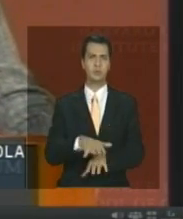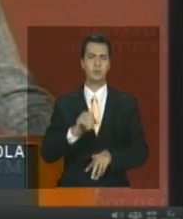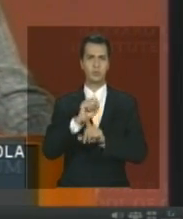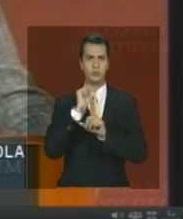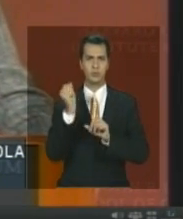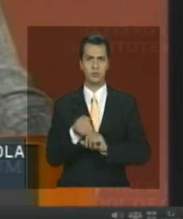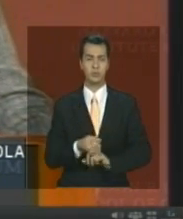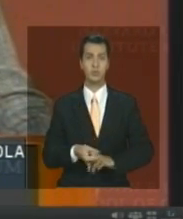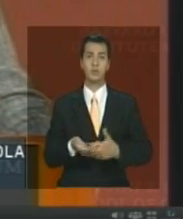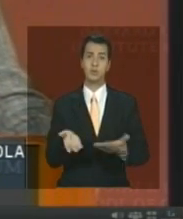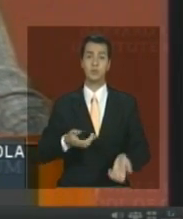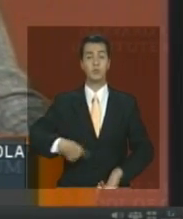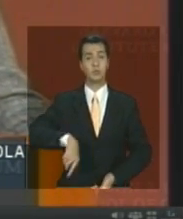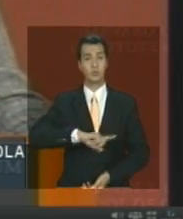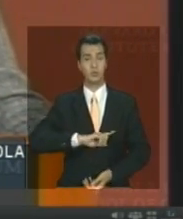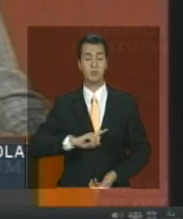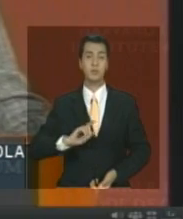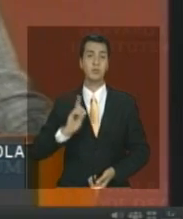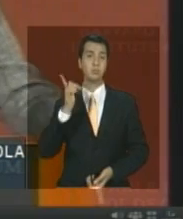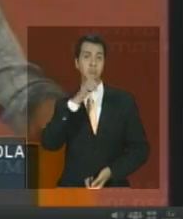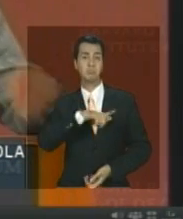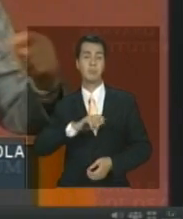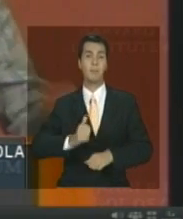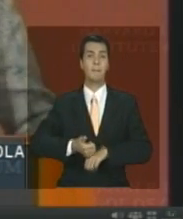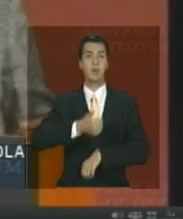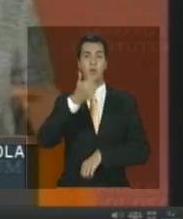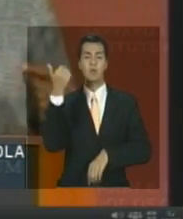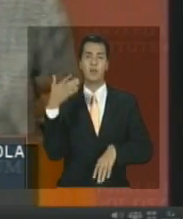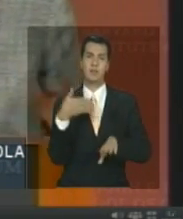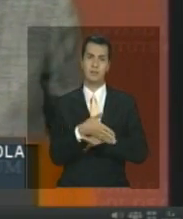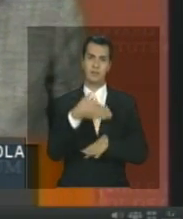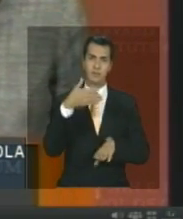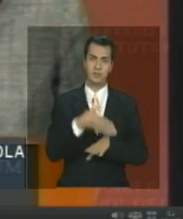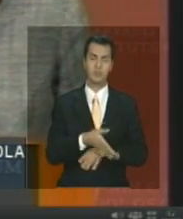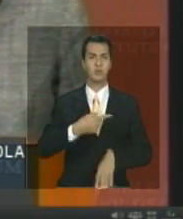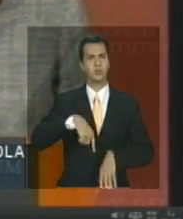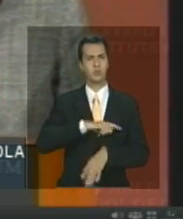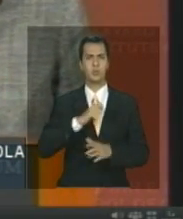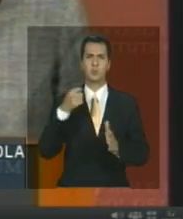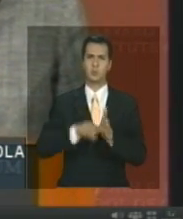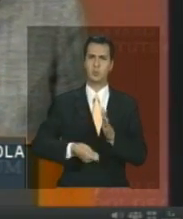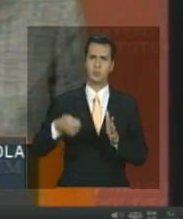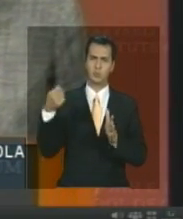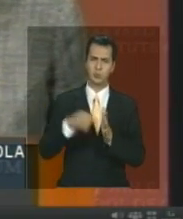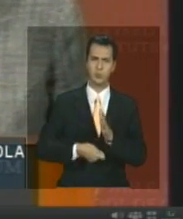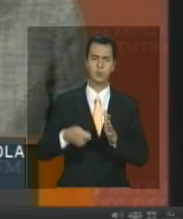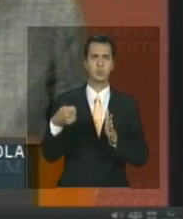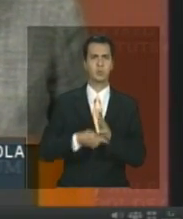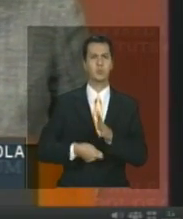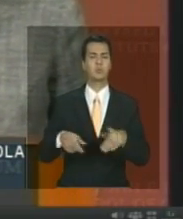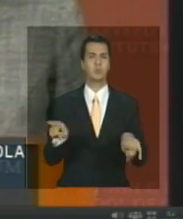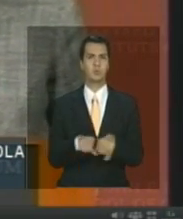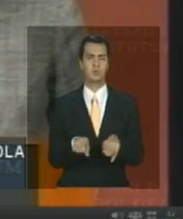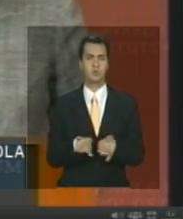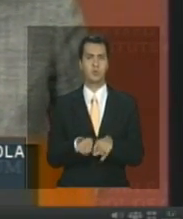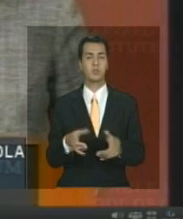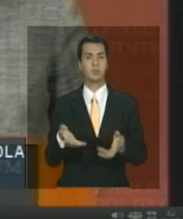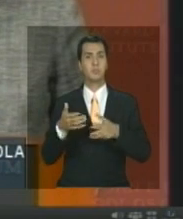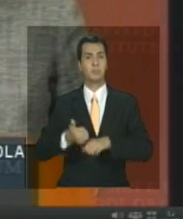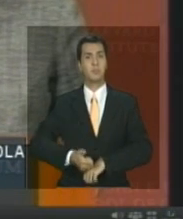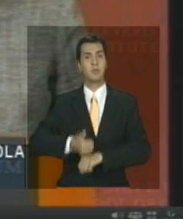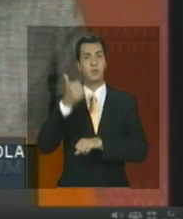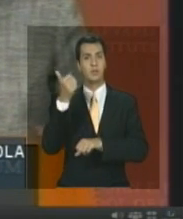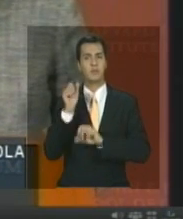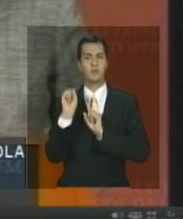assim, nós melhoramos o acesso e lutamos sempre, sistematicamente, para melhorar a qualidade